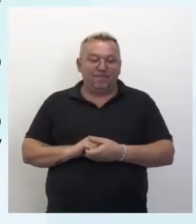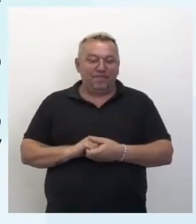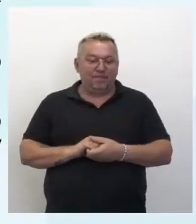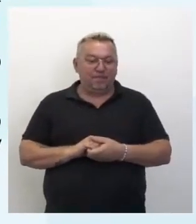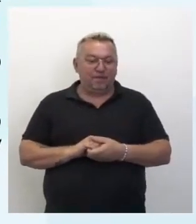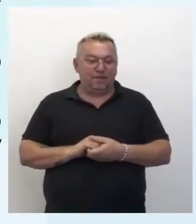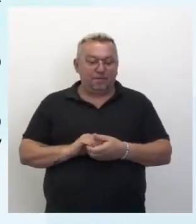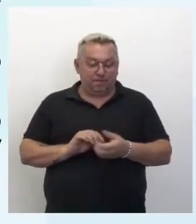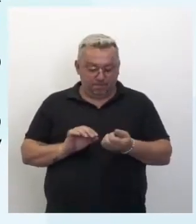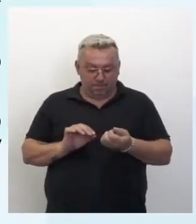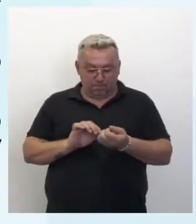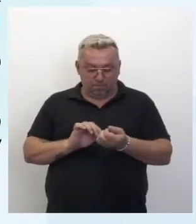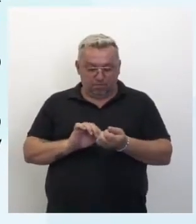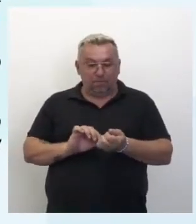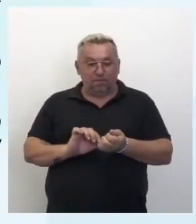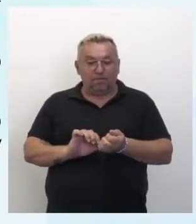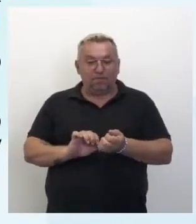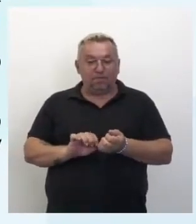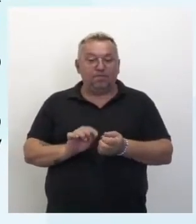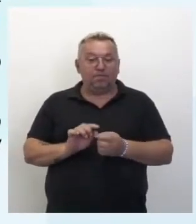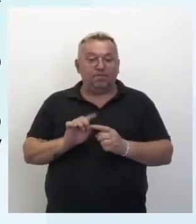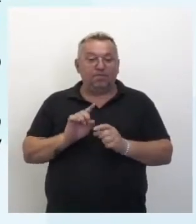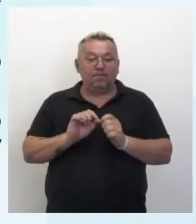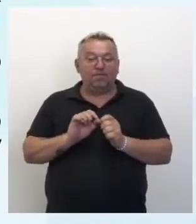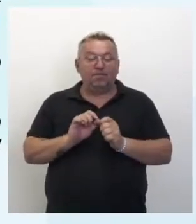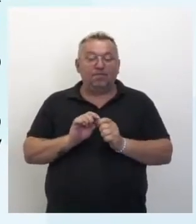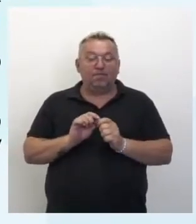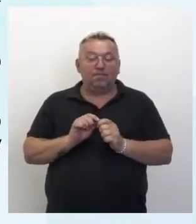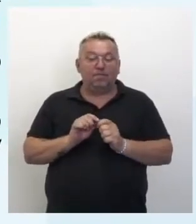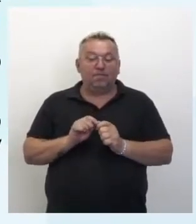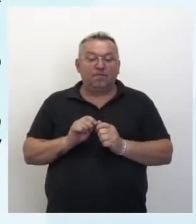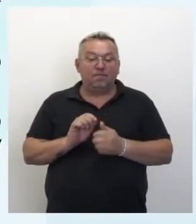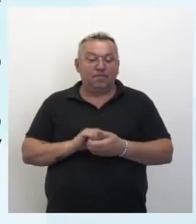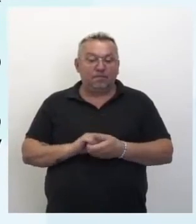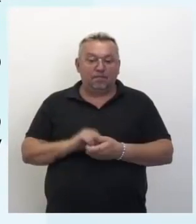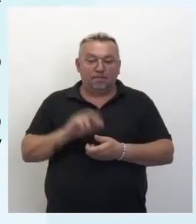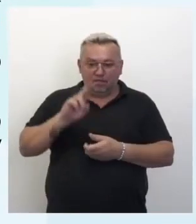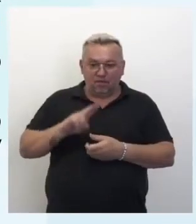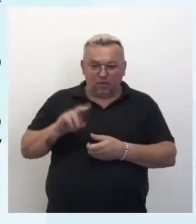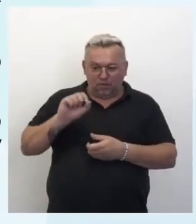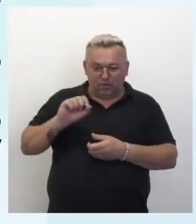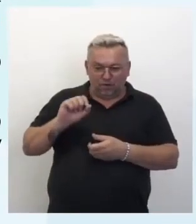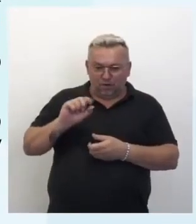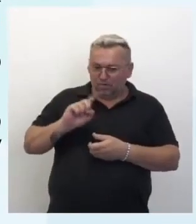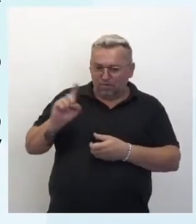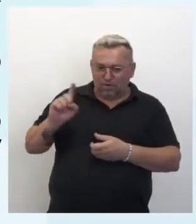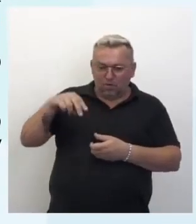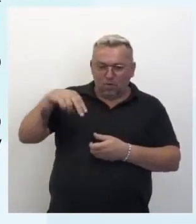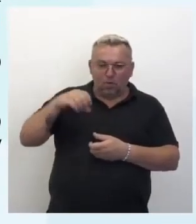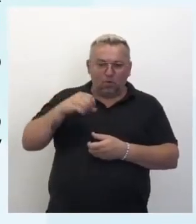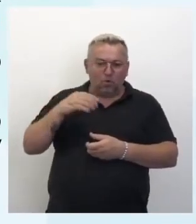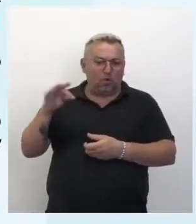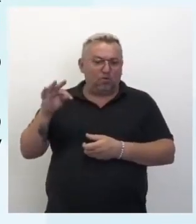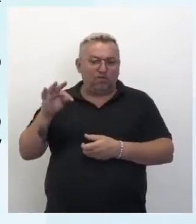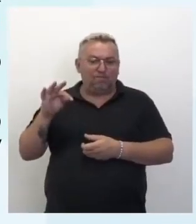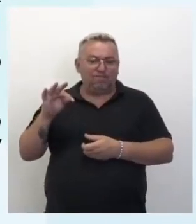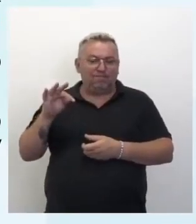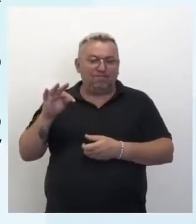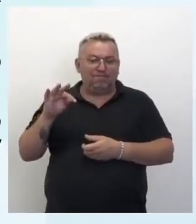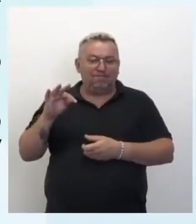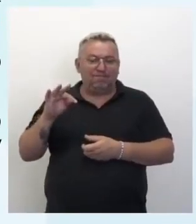frases negativas, nós usamos o quê? Para usar a forma negativa, a gente vai usar o não, né? O não é o not. Usa o